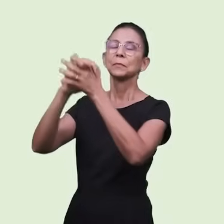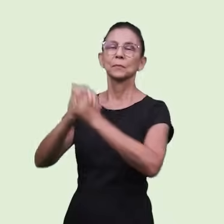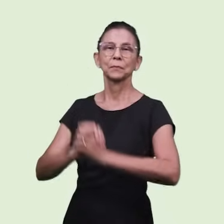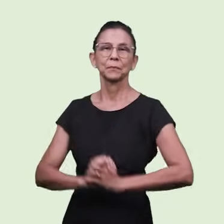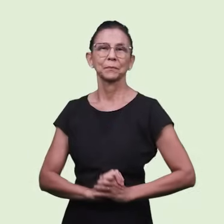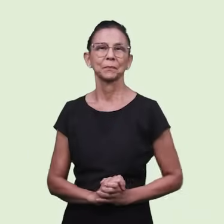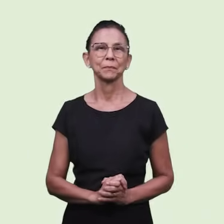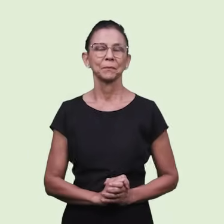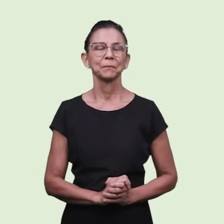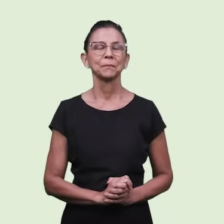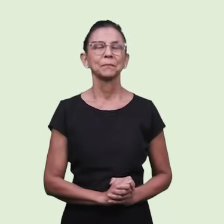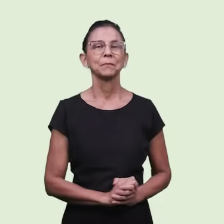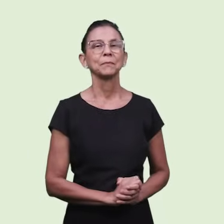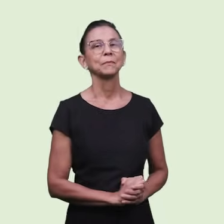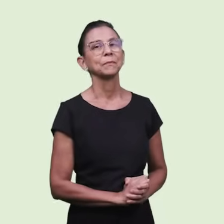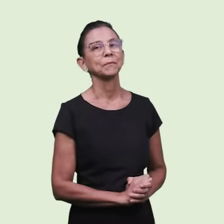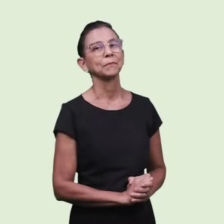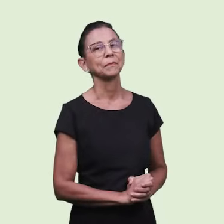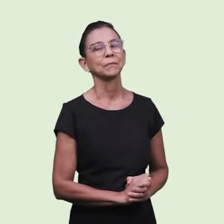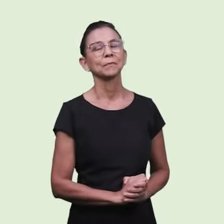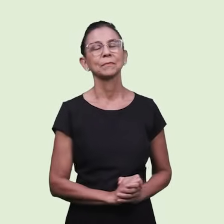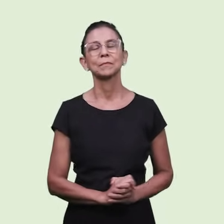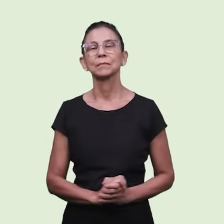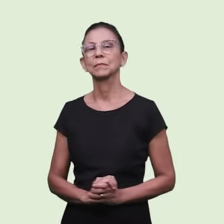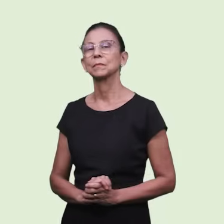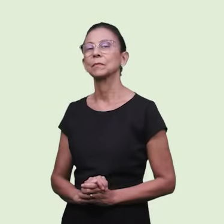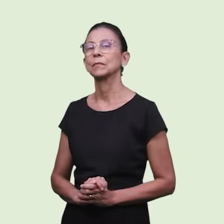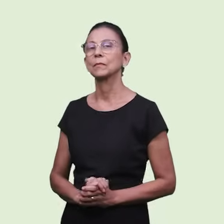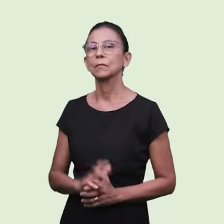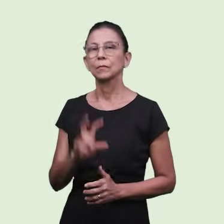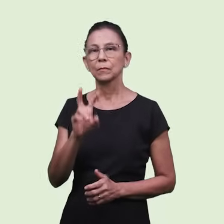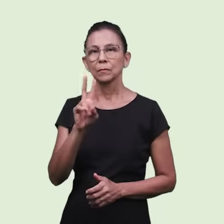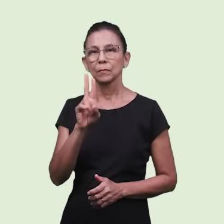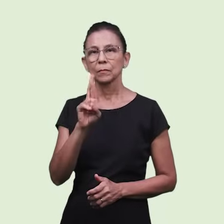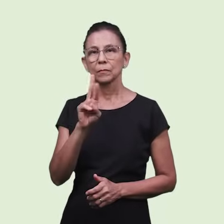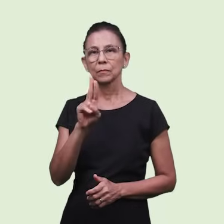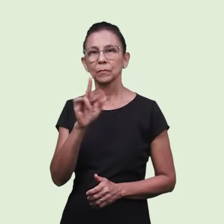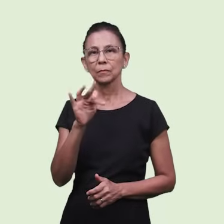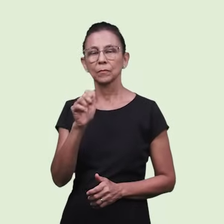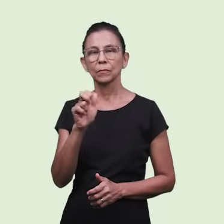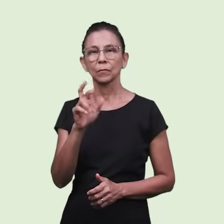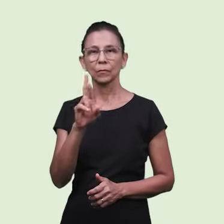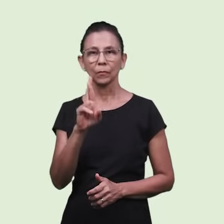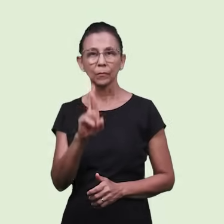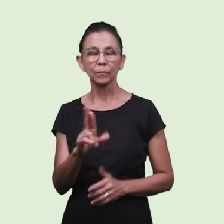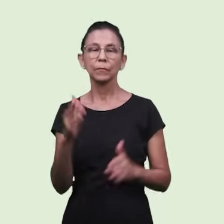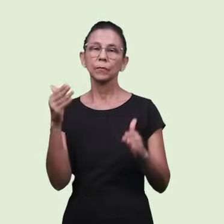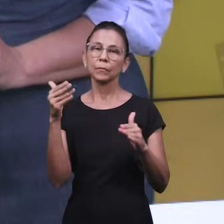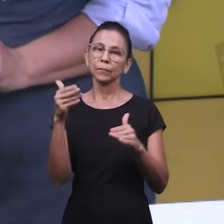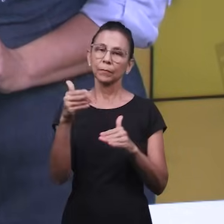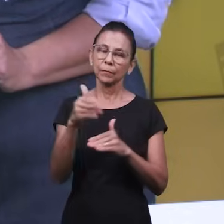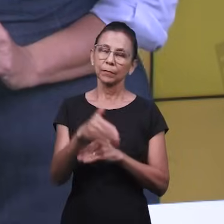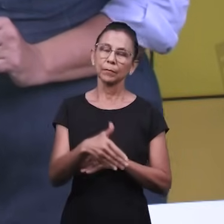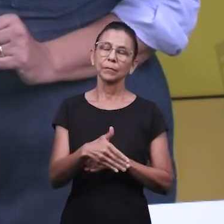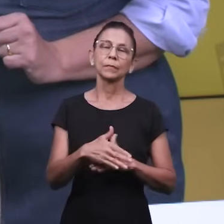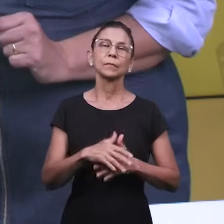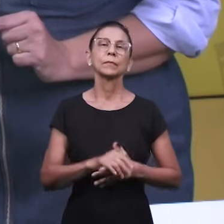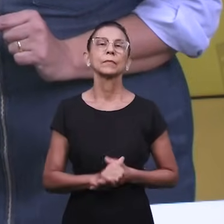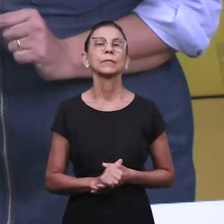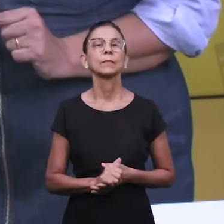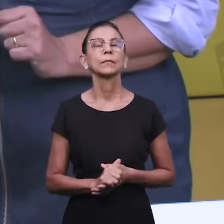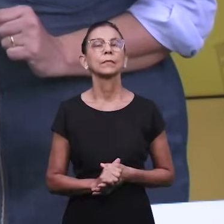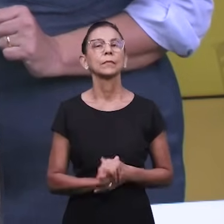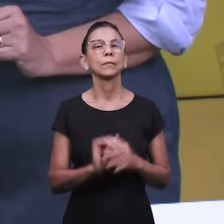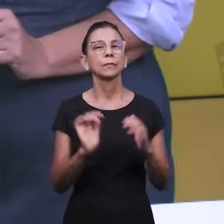buscar, me buscar, né? Nós vamos rufar. Aí vai entrar o coro da mesma forma que a